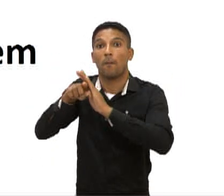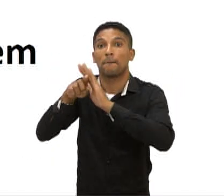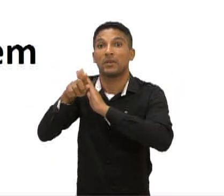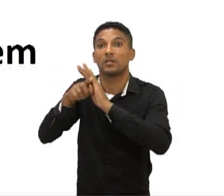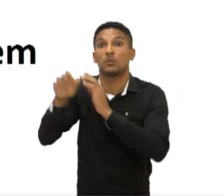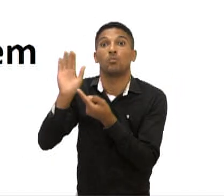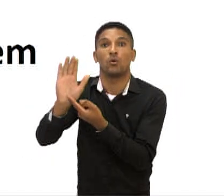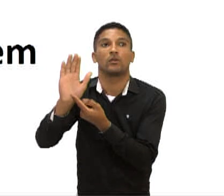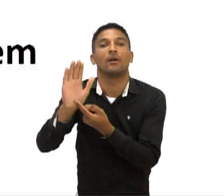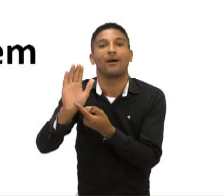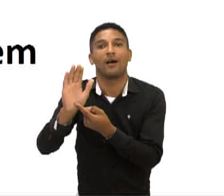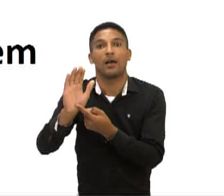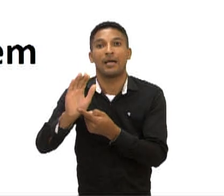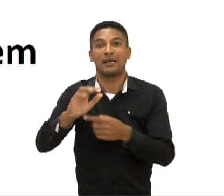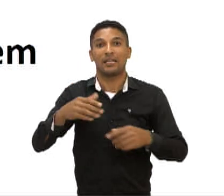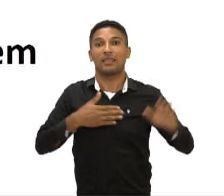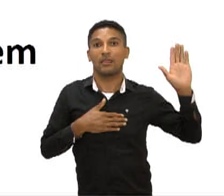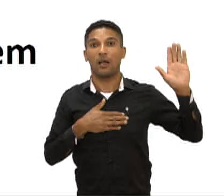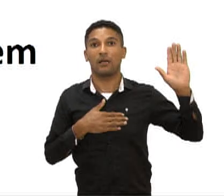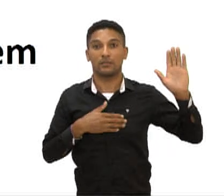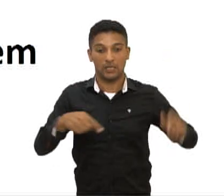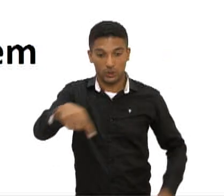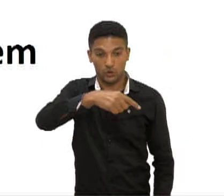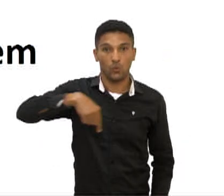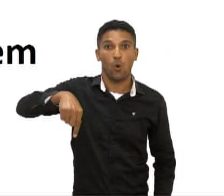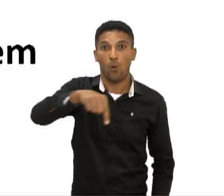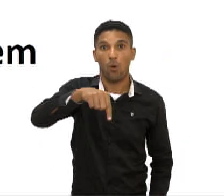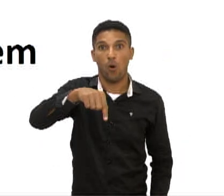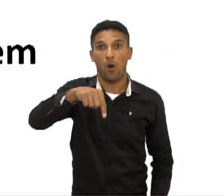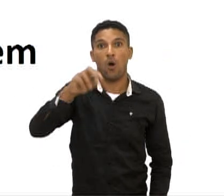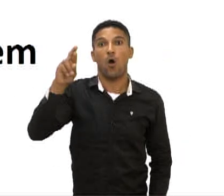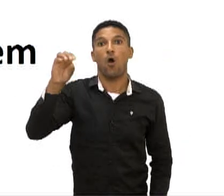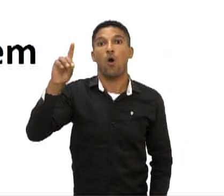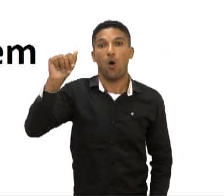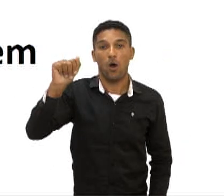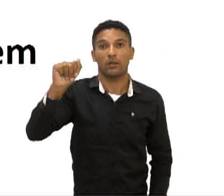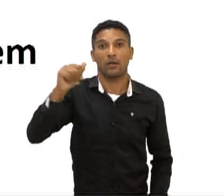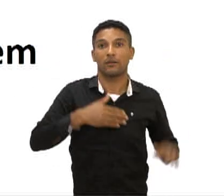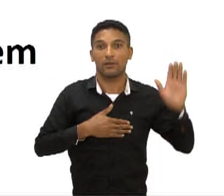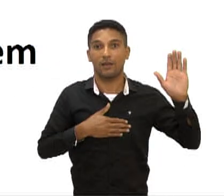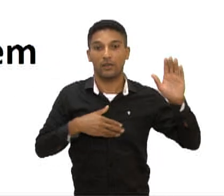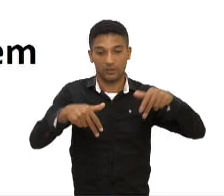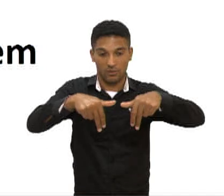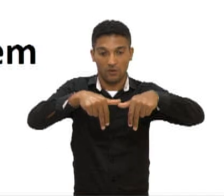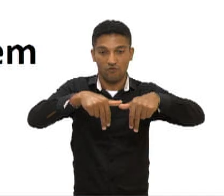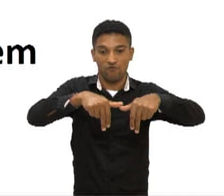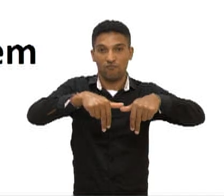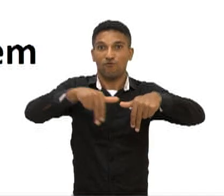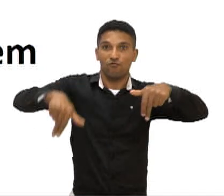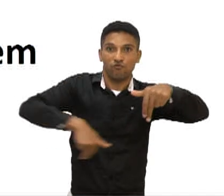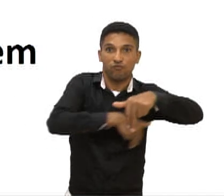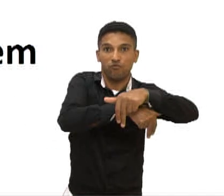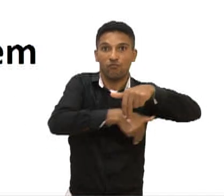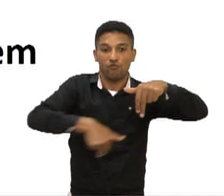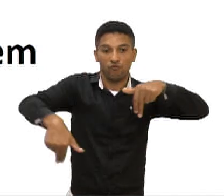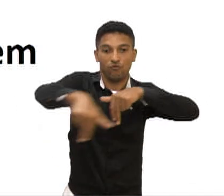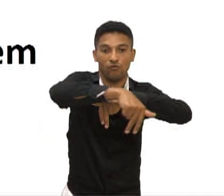a pré-história. Quais são os principais e prováveis motivos para que os primeiros seres